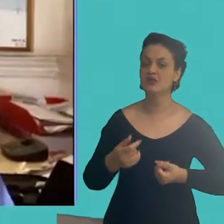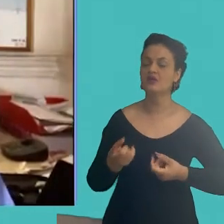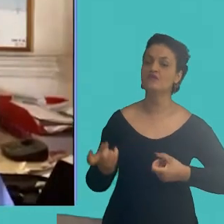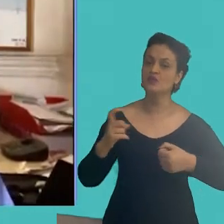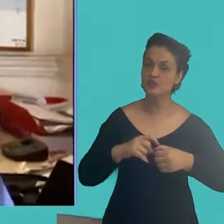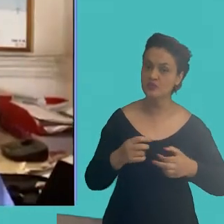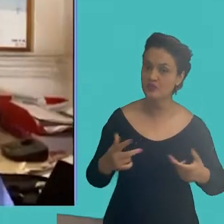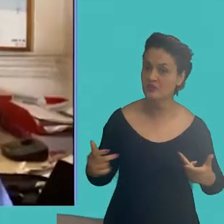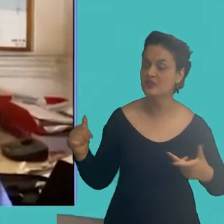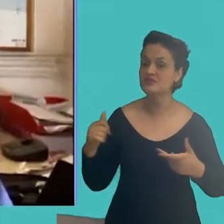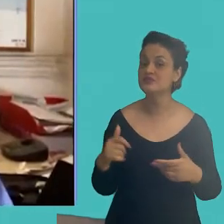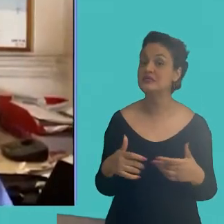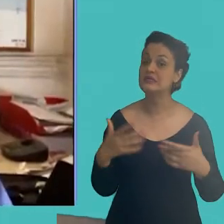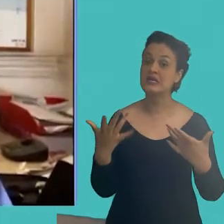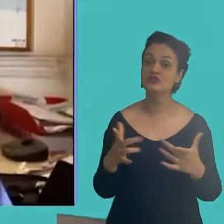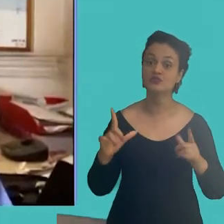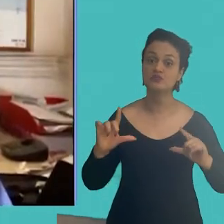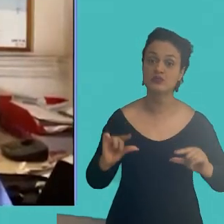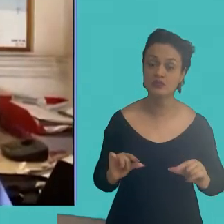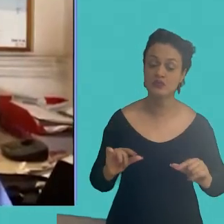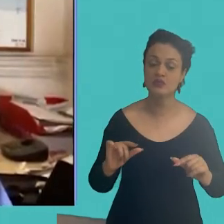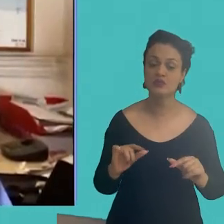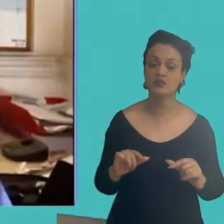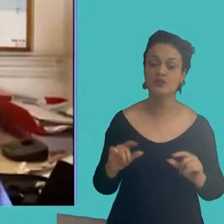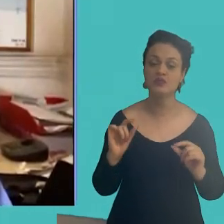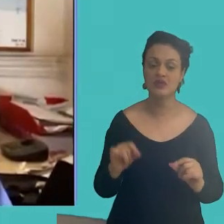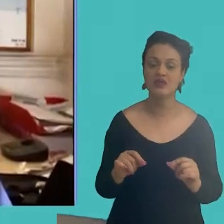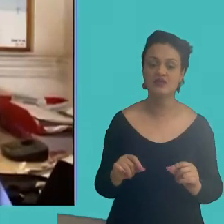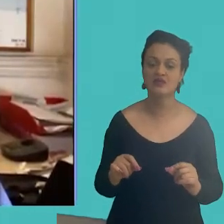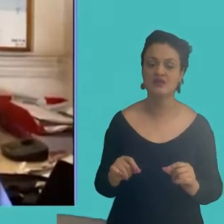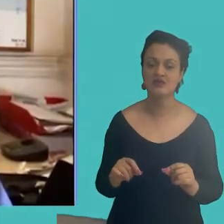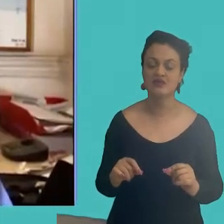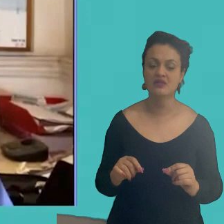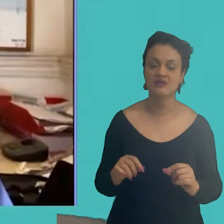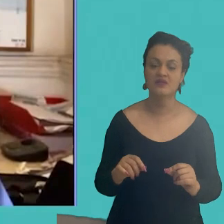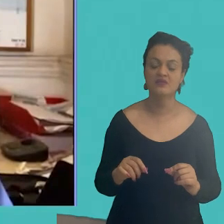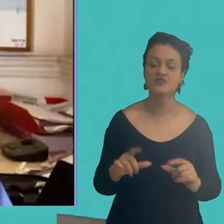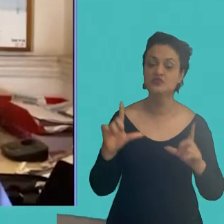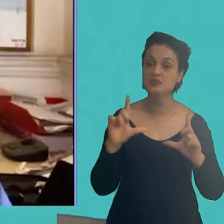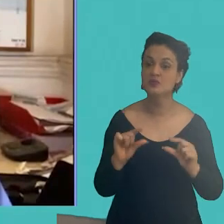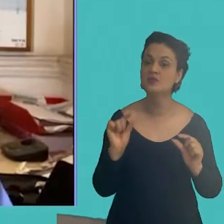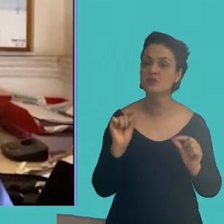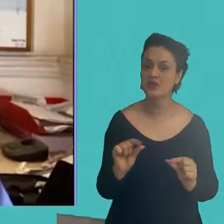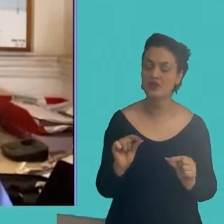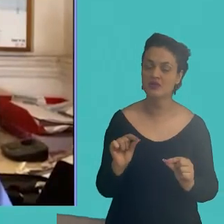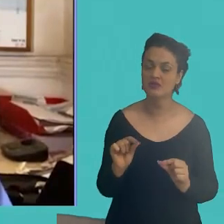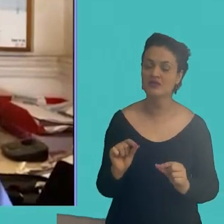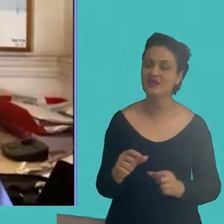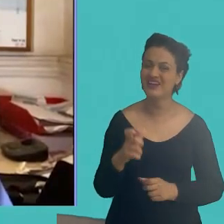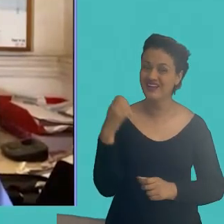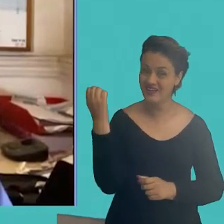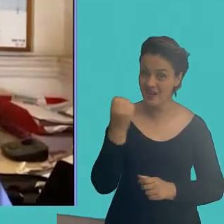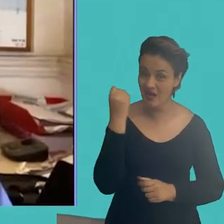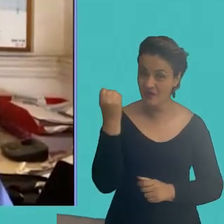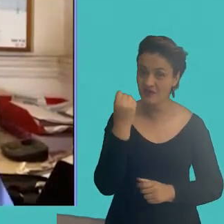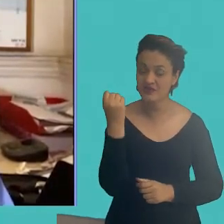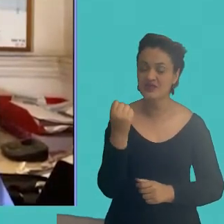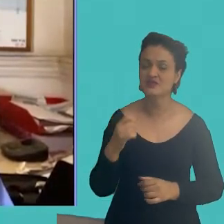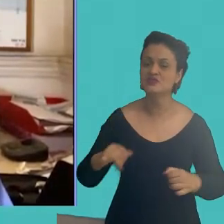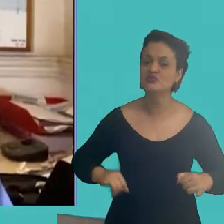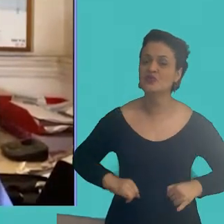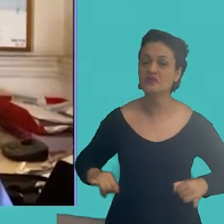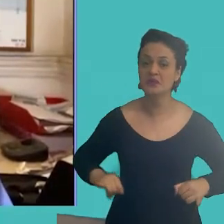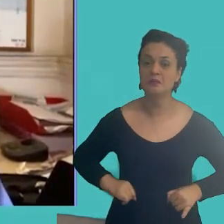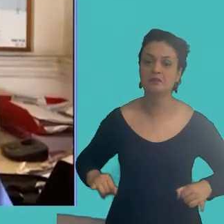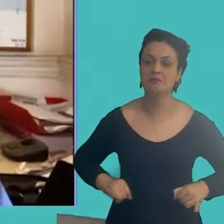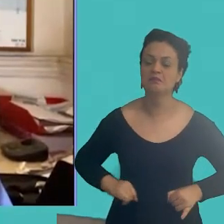que diminuiu, em boa medida, esse extraordinariamente grave sofrimento, crise